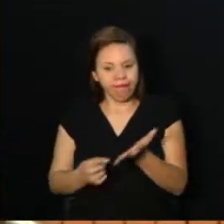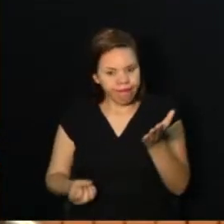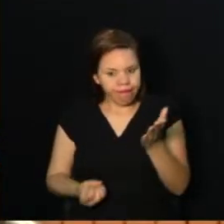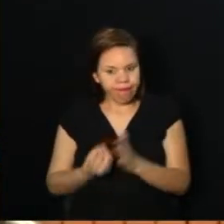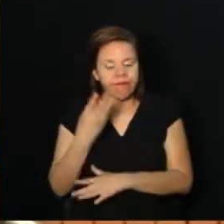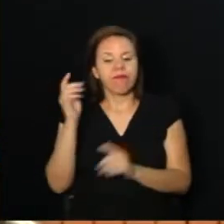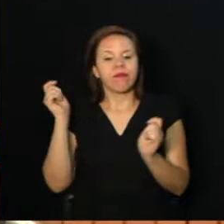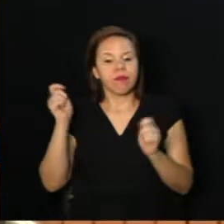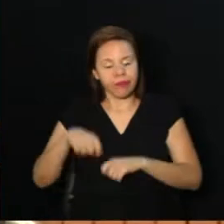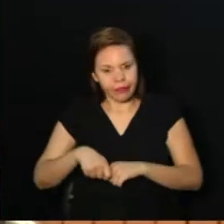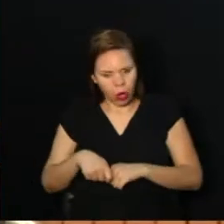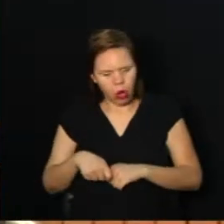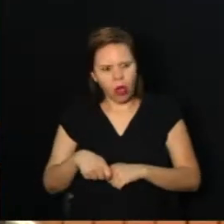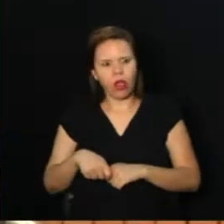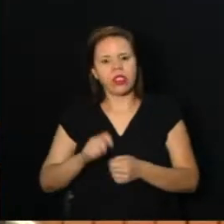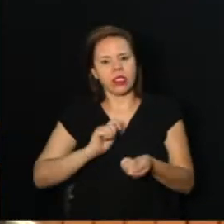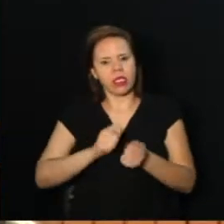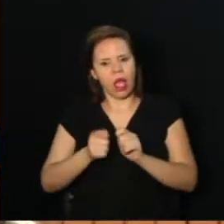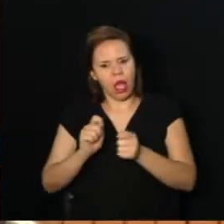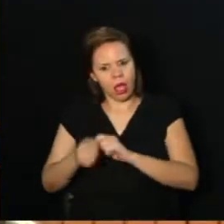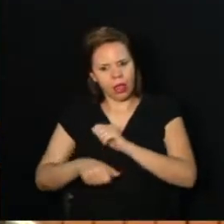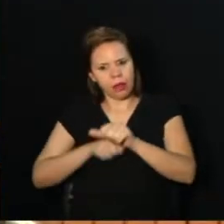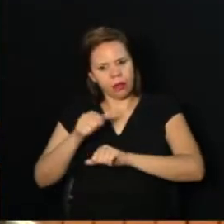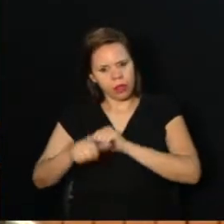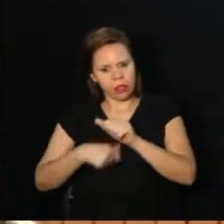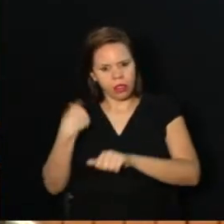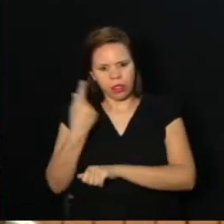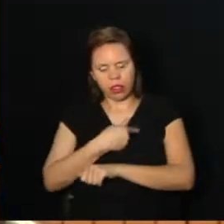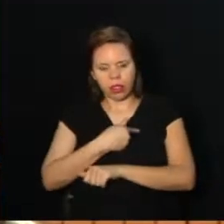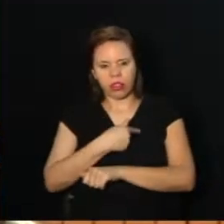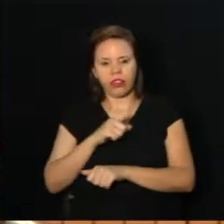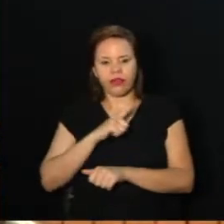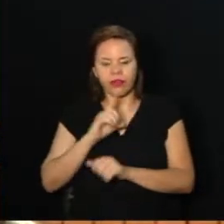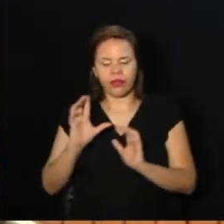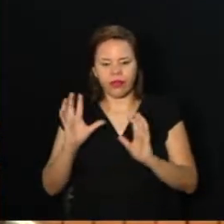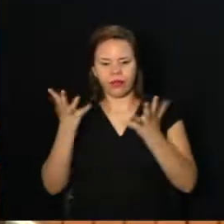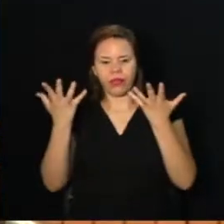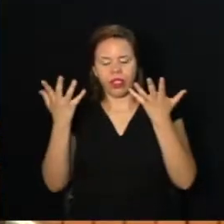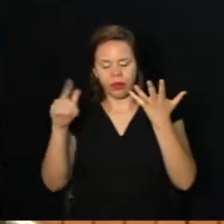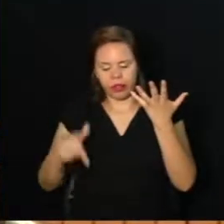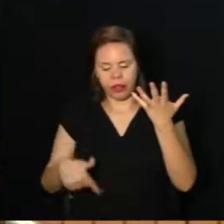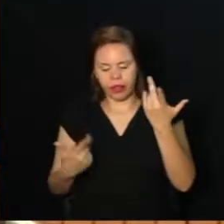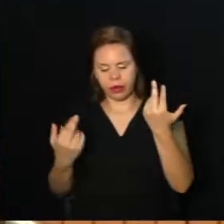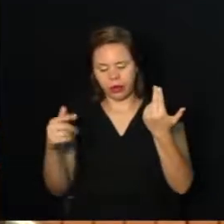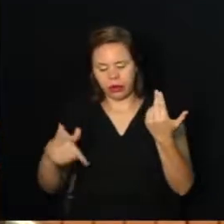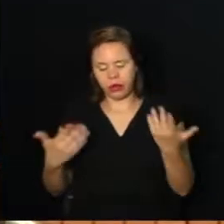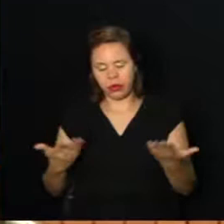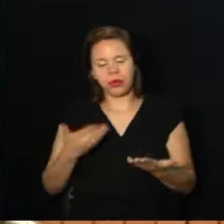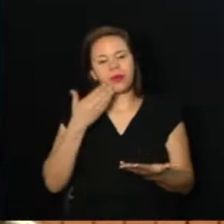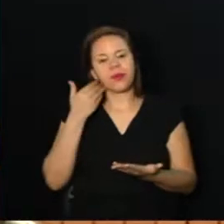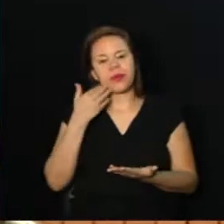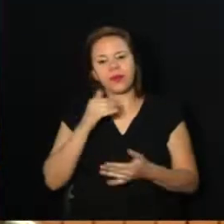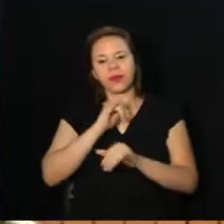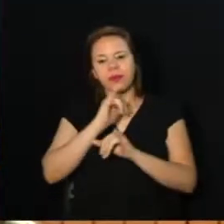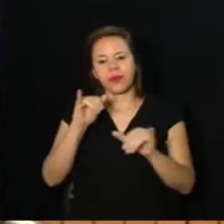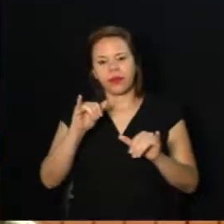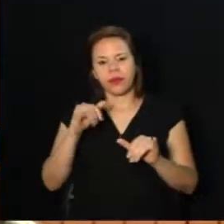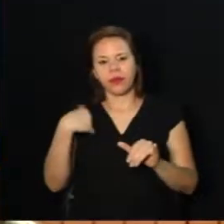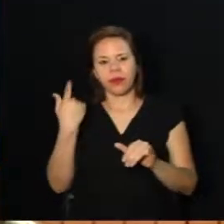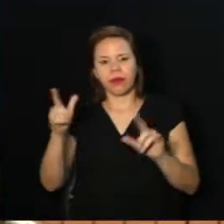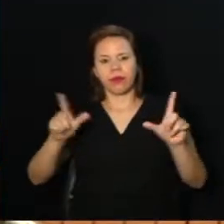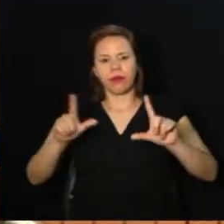ele pode ser equacionado a partir do momento que nós tivermos eventos assim. E eu aproveito também para dizer que a nossa